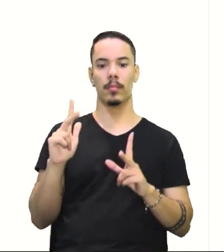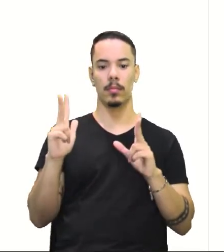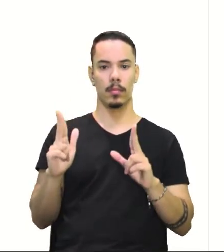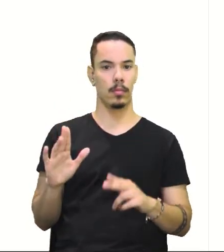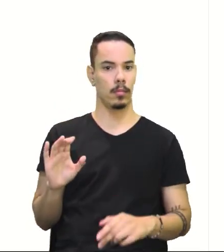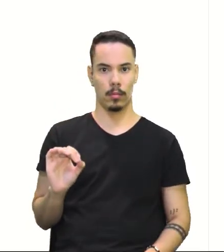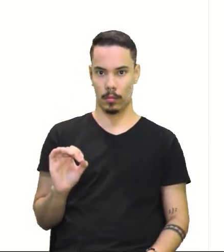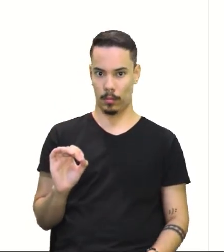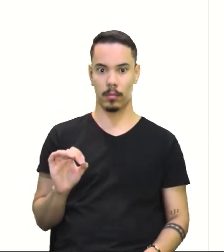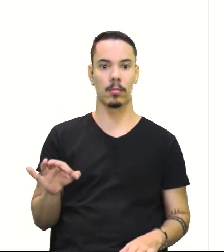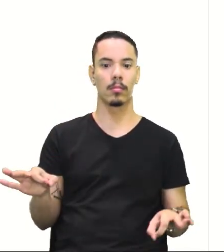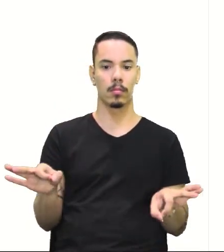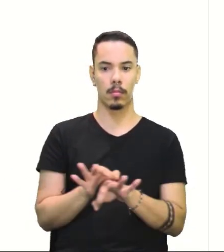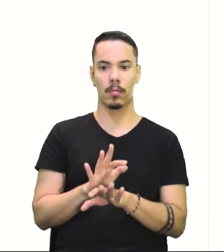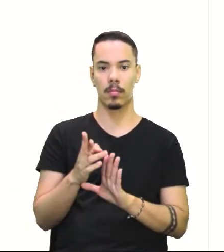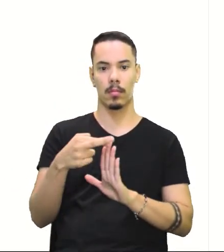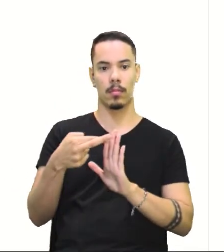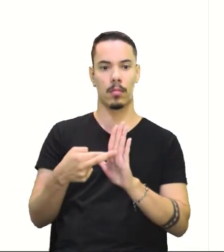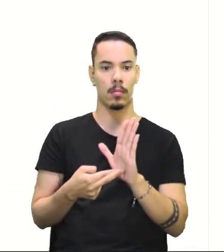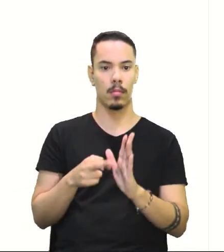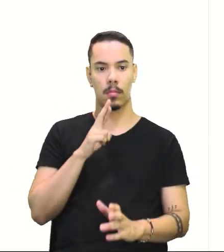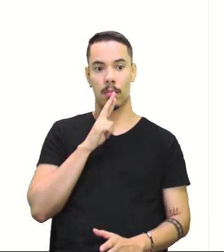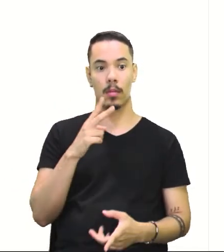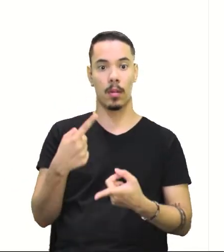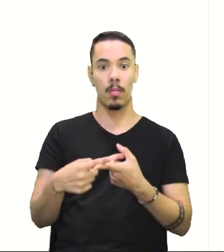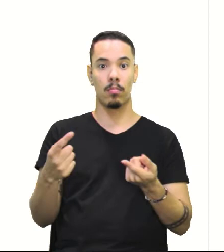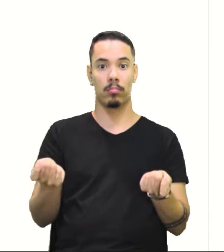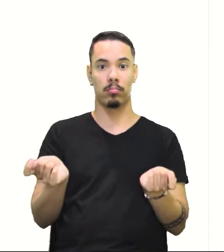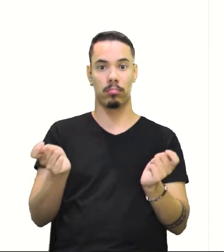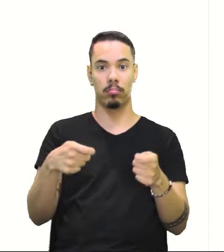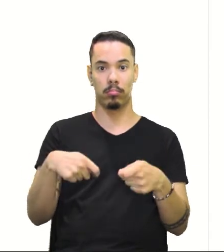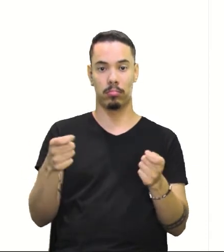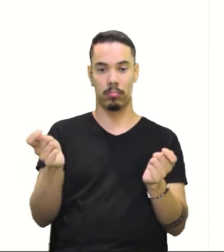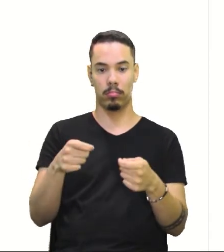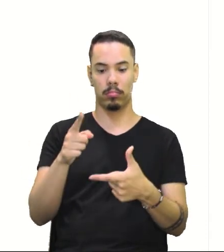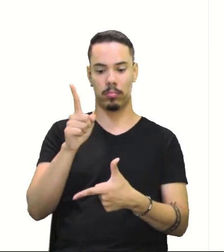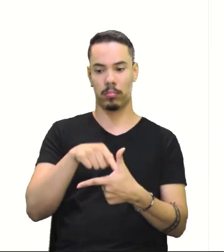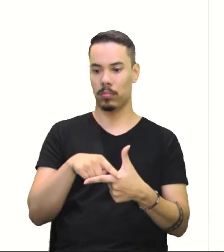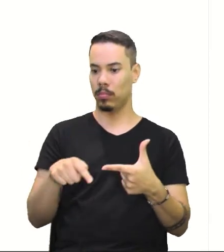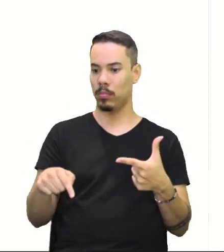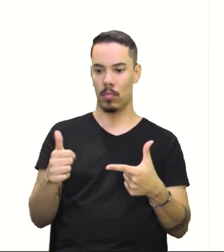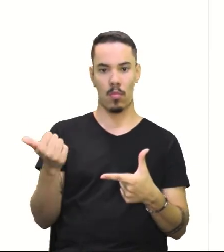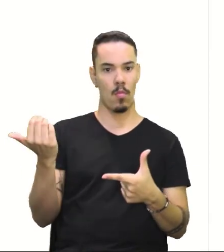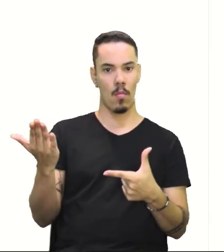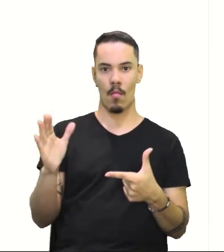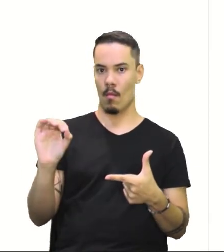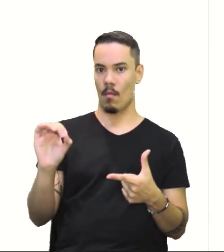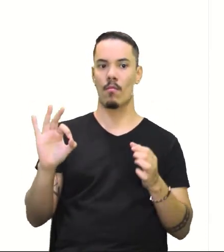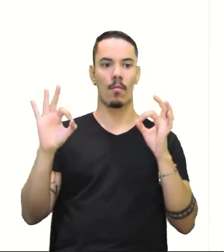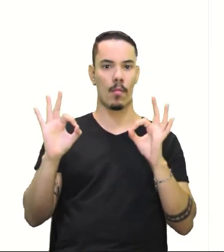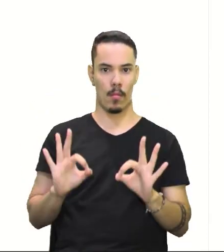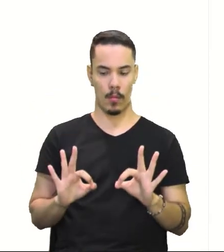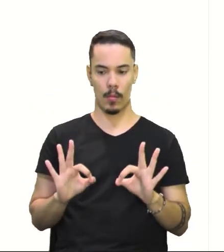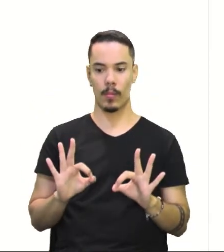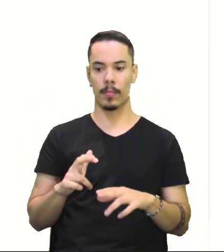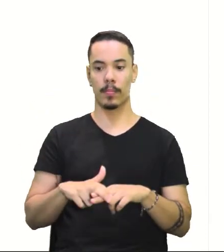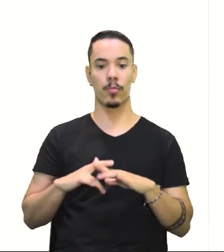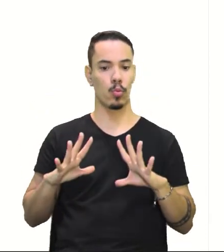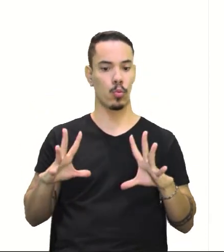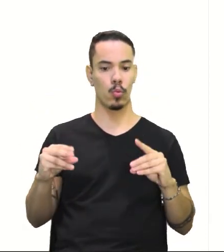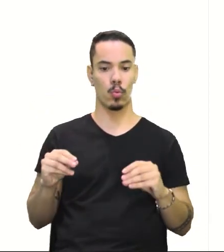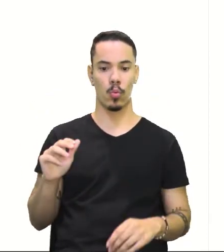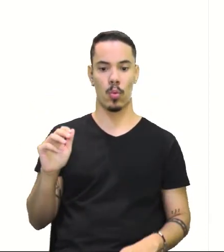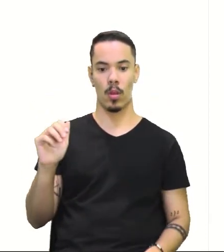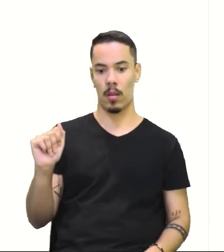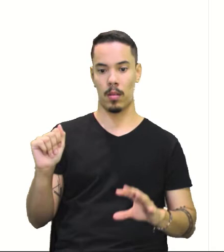0. Tem que ser 0, porque é divisível, né? Isso. Se é divisível, o resto é zero. Então, tudo que tem A de um lado,